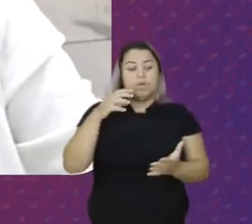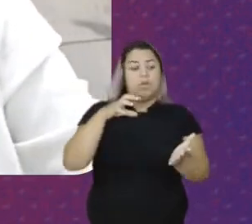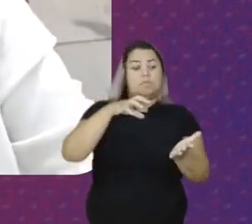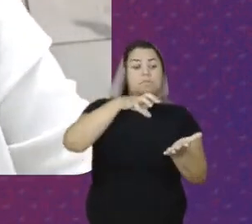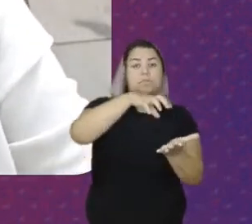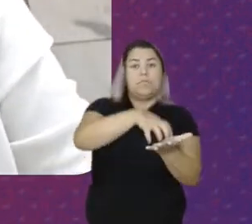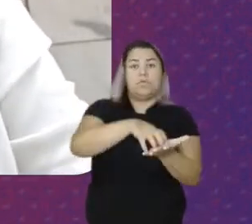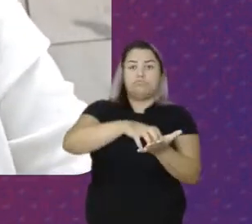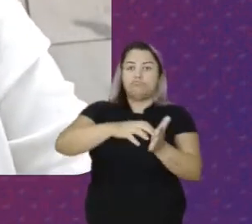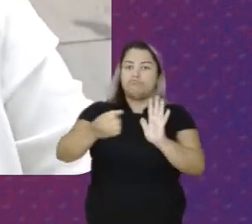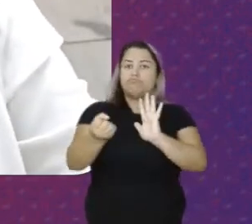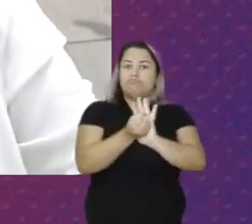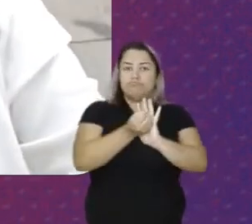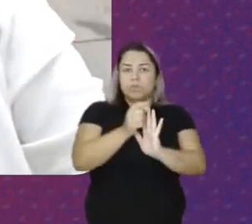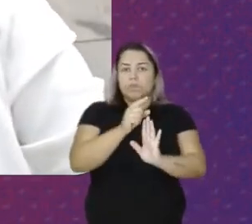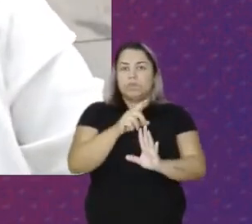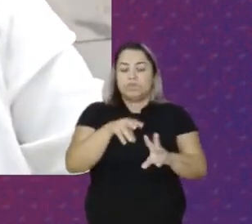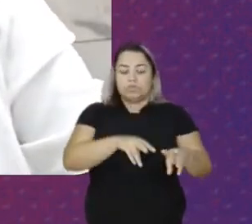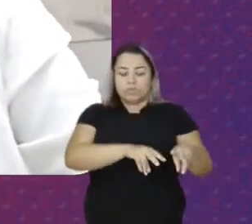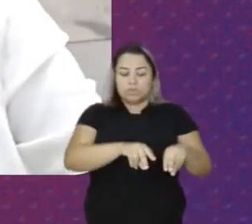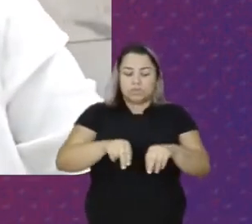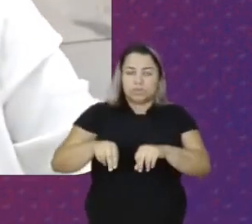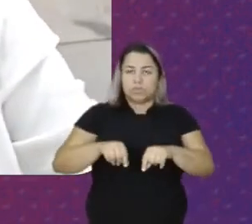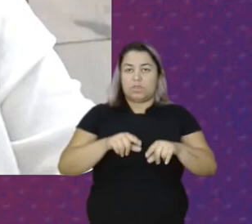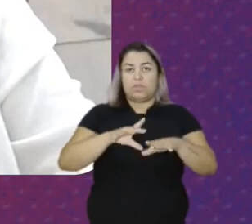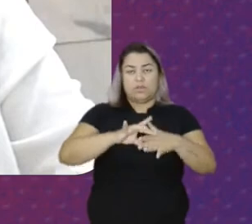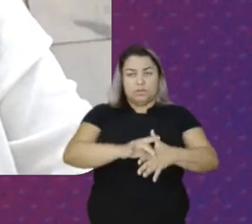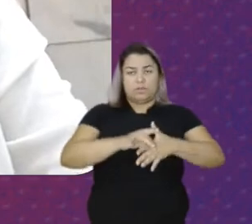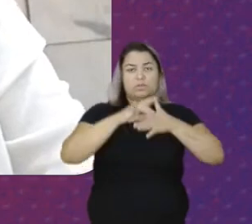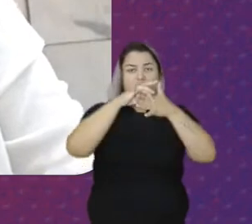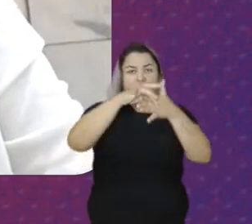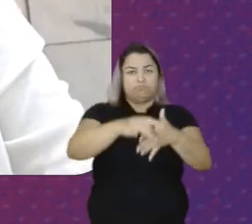terra, e lideranças que foram